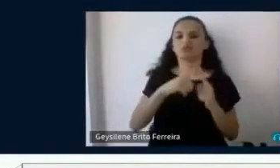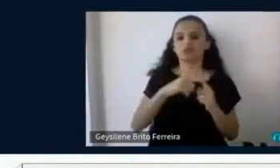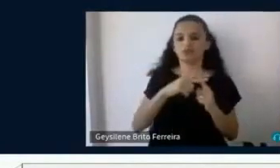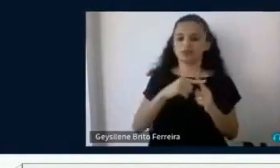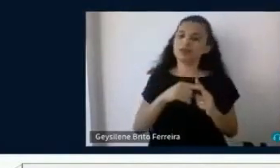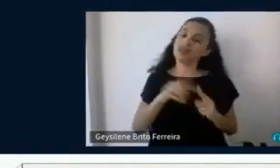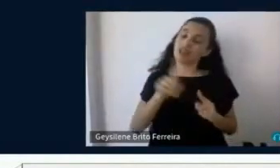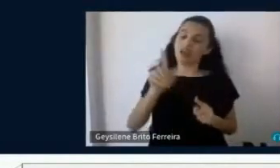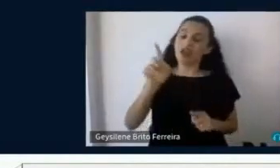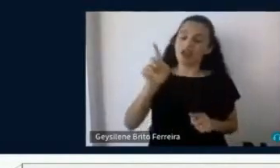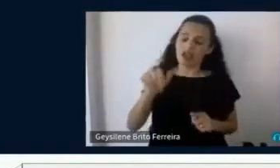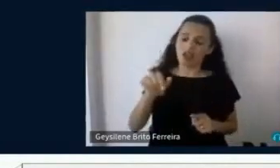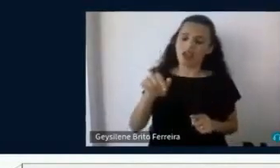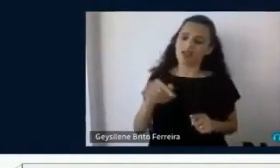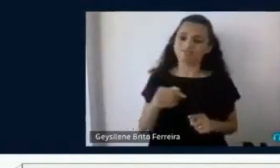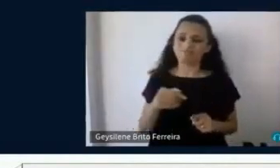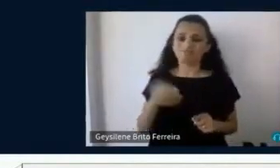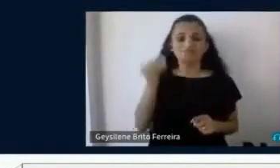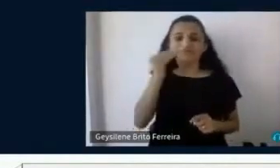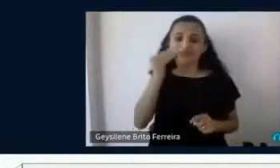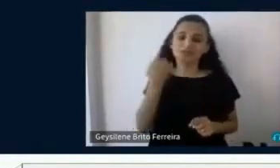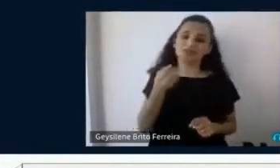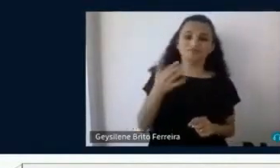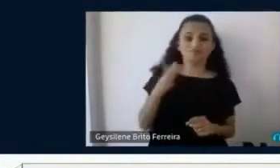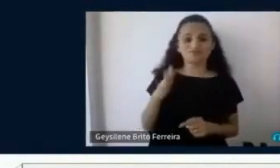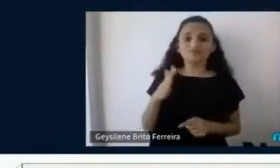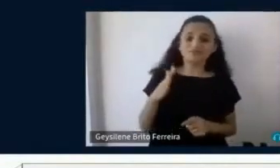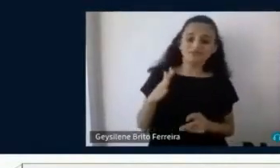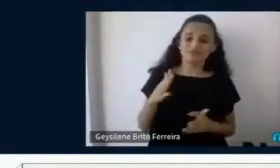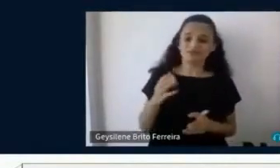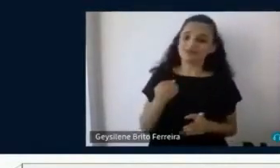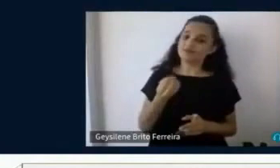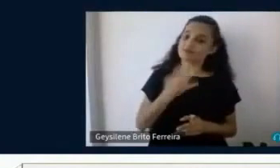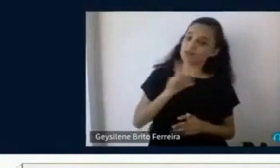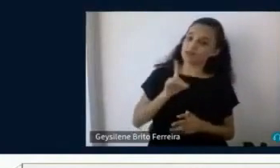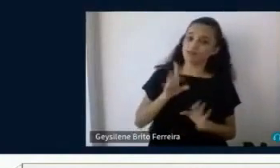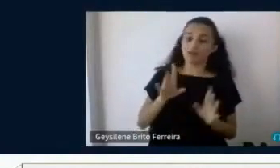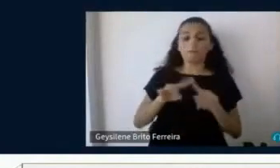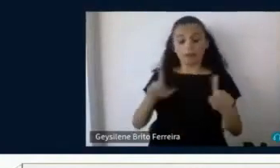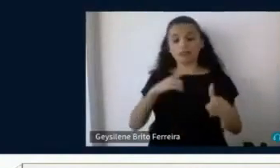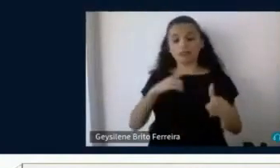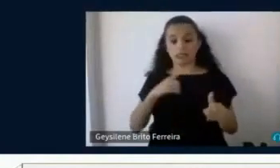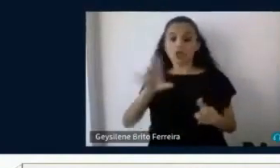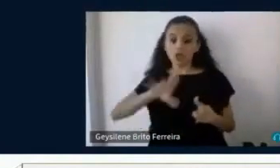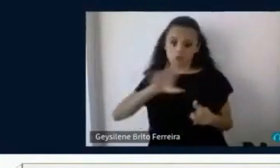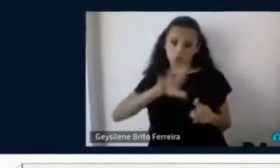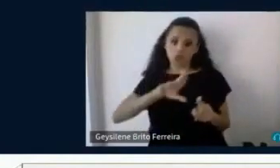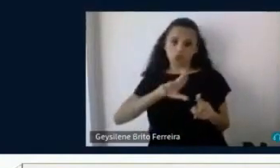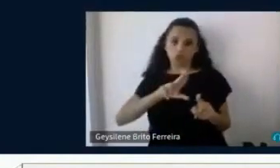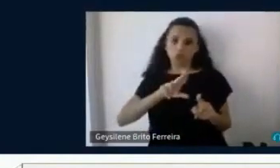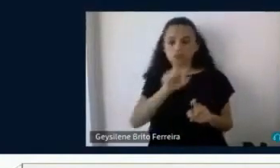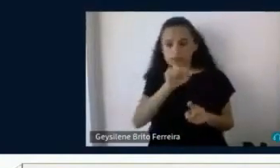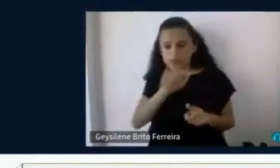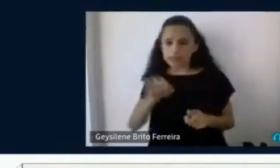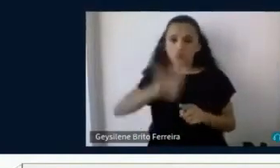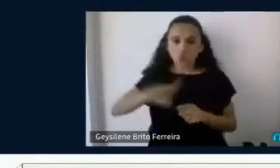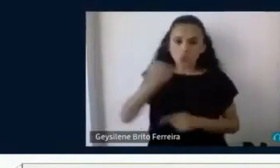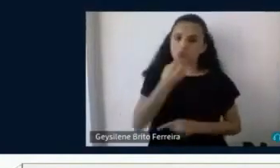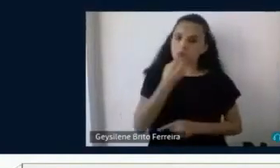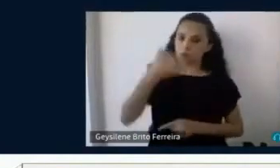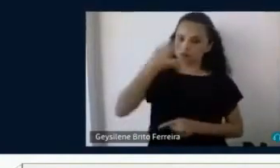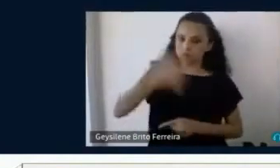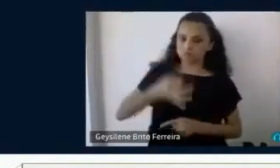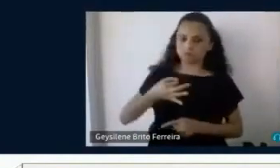não é um teste bom, mas ele tem uma utilidade para vigilância quando bem aplicado, né? Não